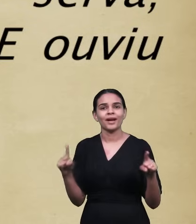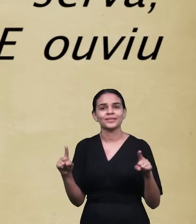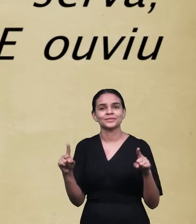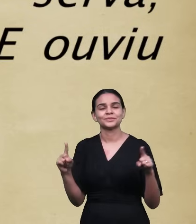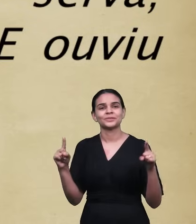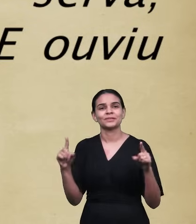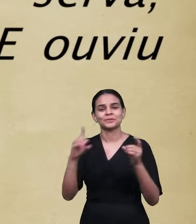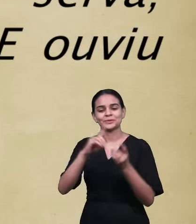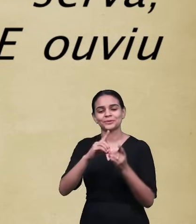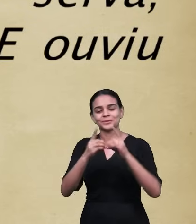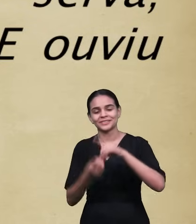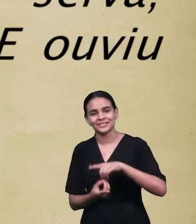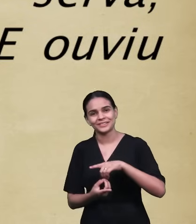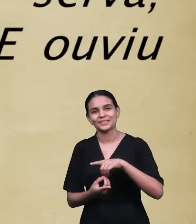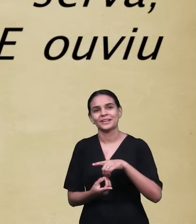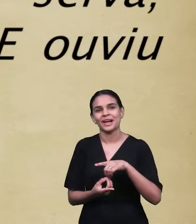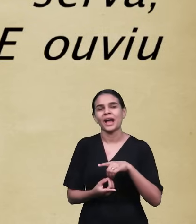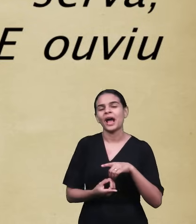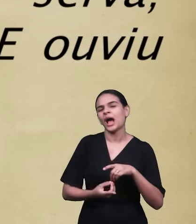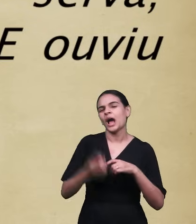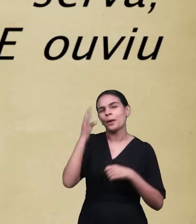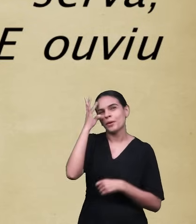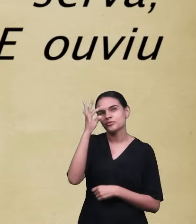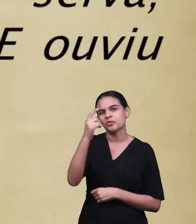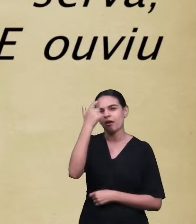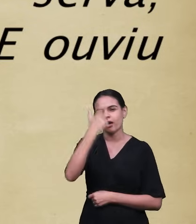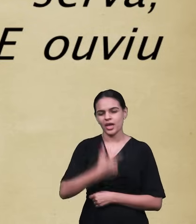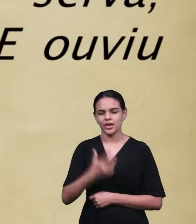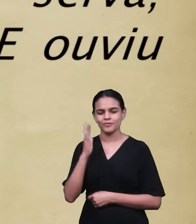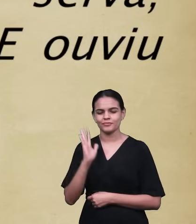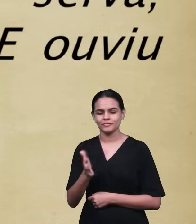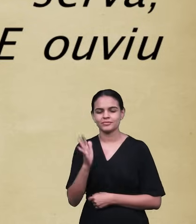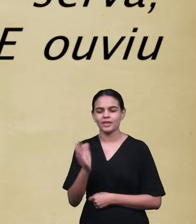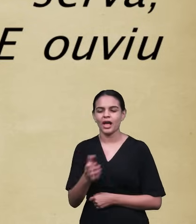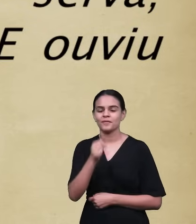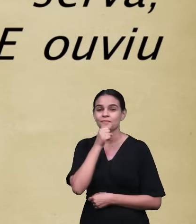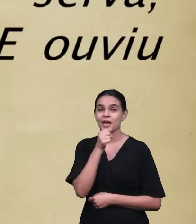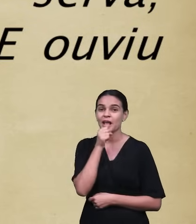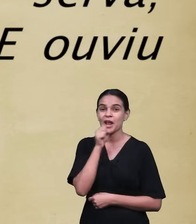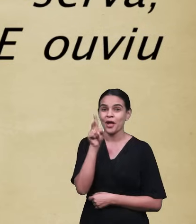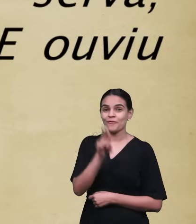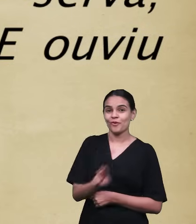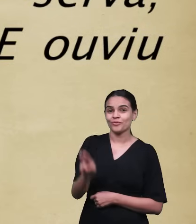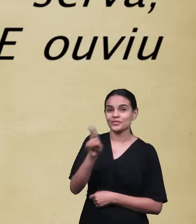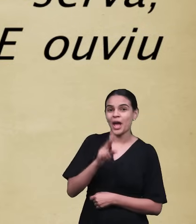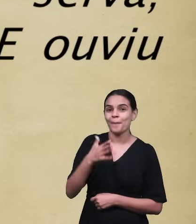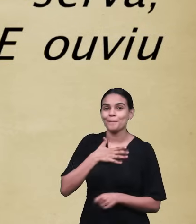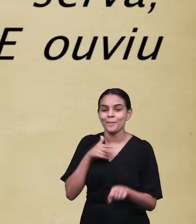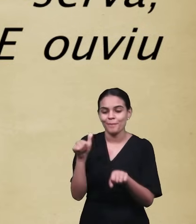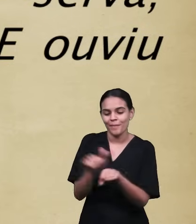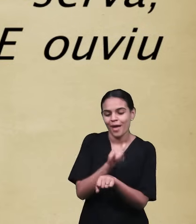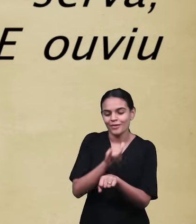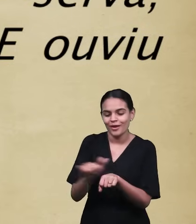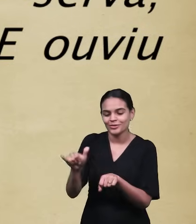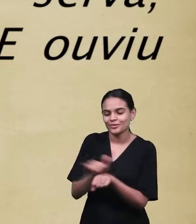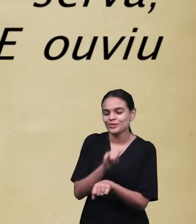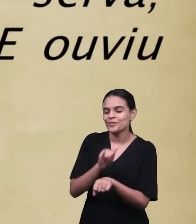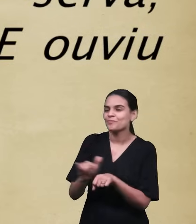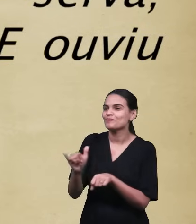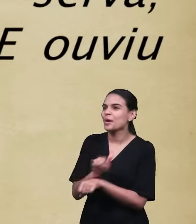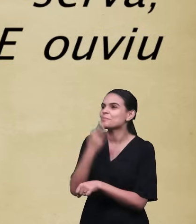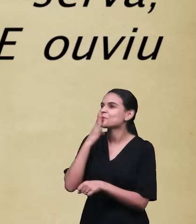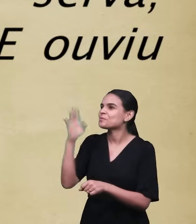fazer uma grande nação. Então, como eu já sou avançada em idade, então eu vou usar dos meus recursos aqui para fazer a vontade de